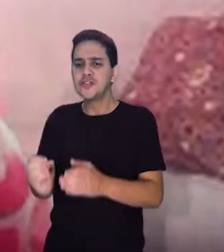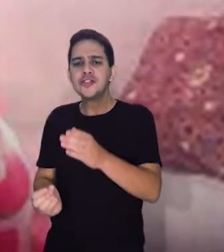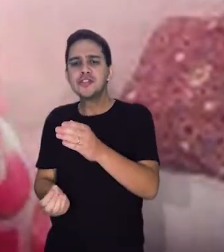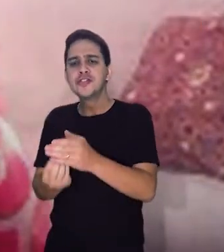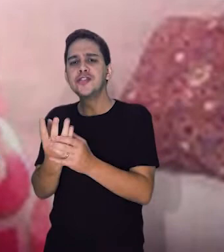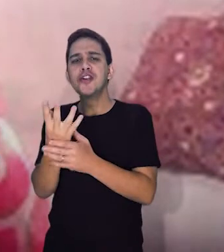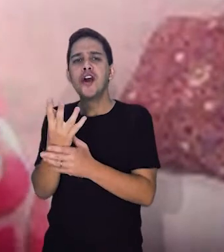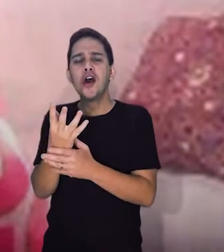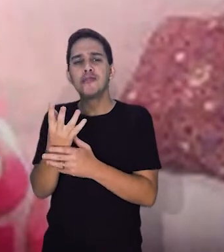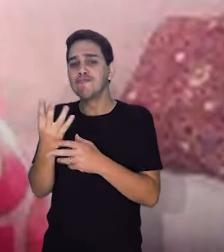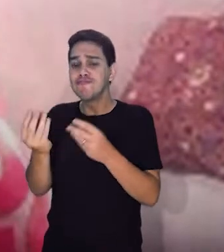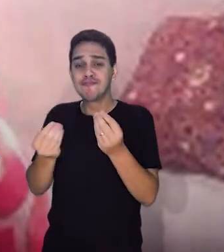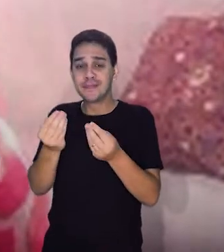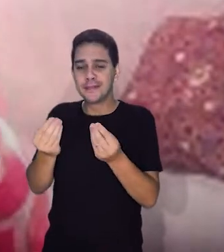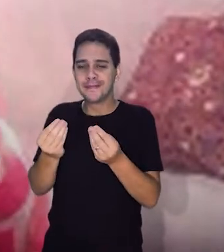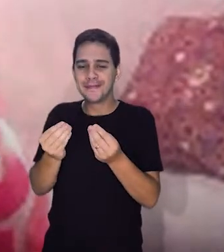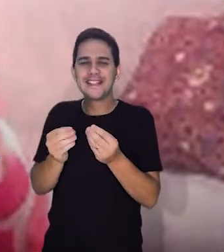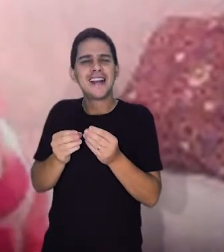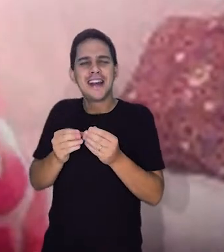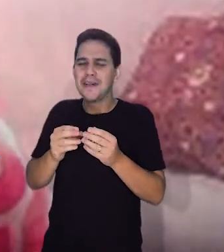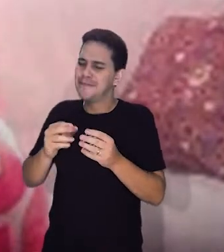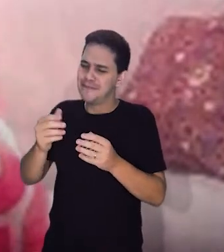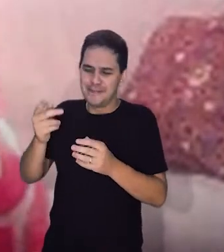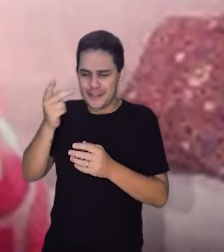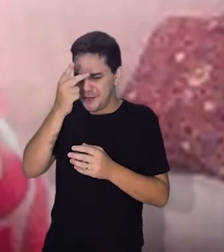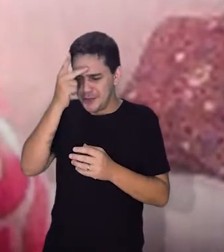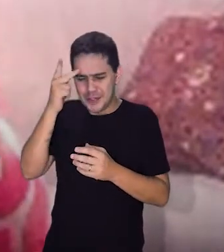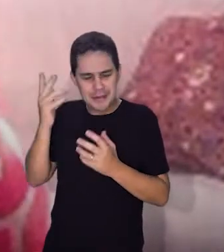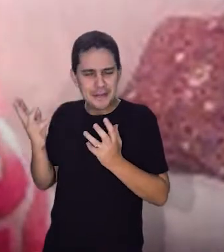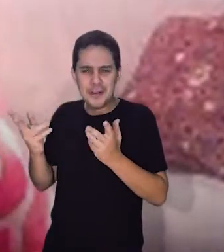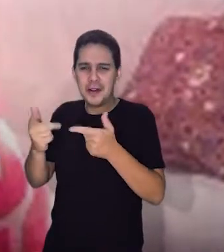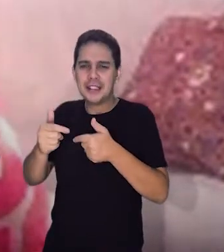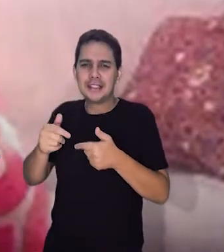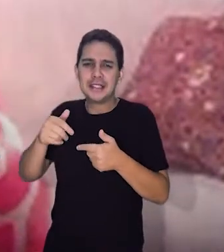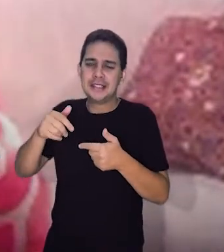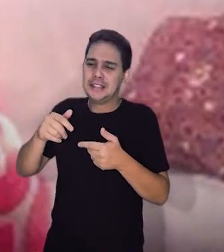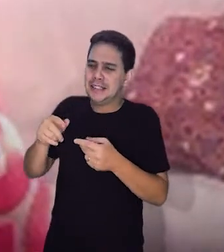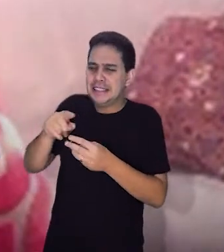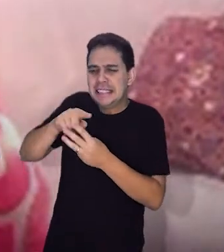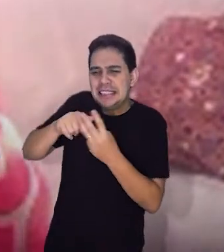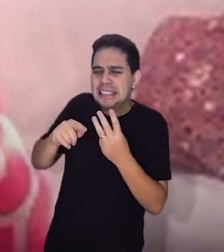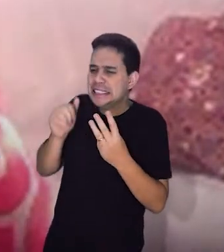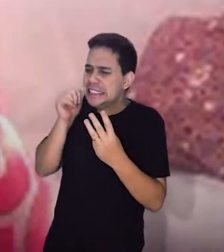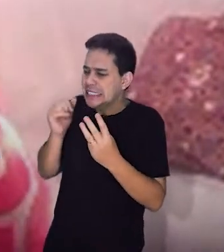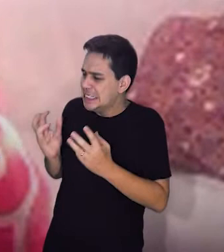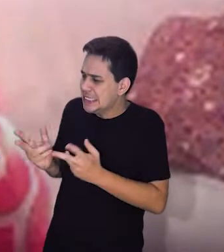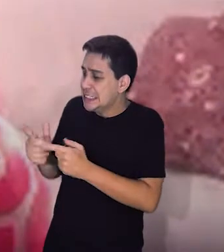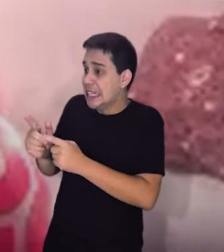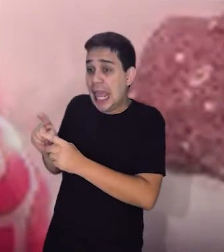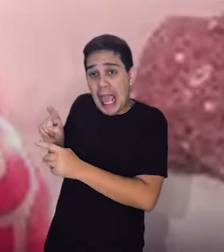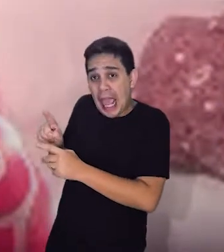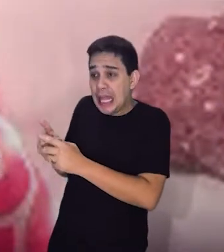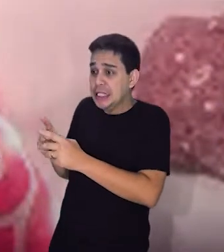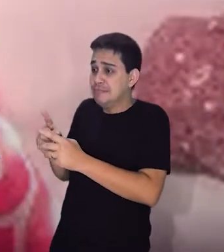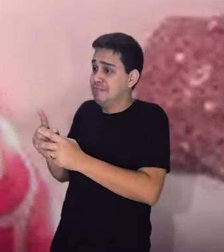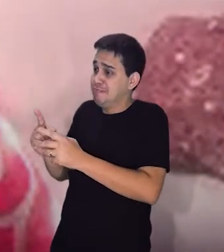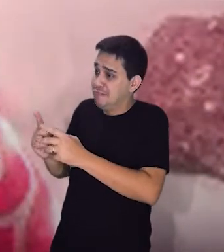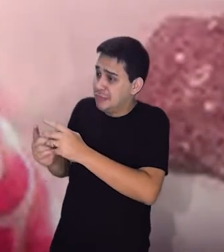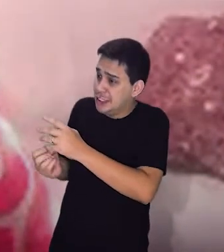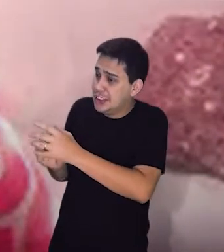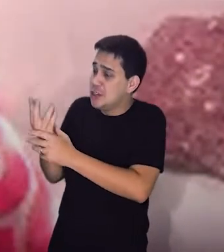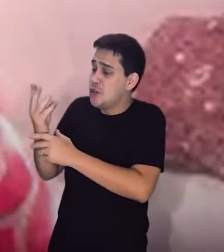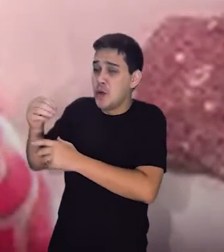né? Doutora Rosa Carneiro, doutora Maria Amélia Barreto, doutora Liana Cardoso. E, numa época, foi